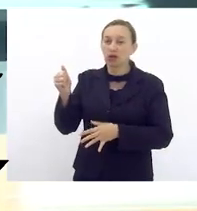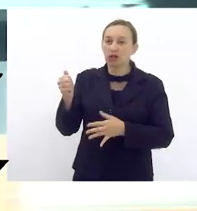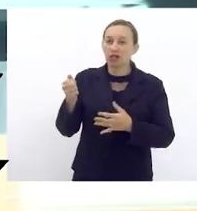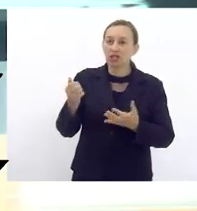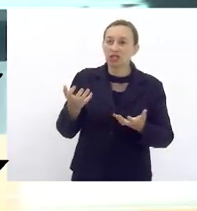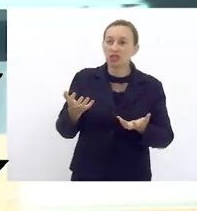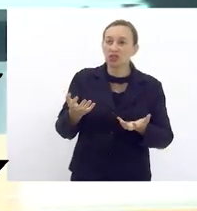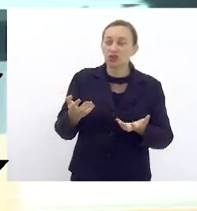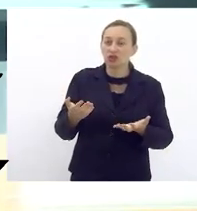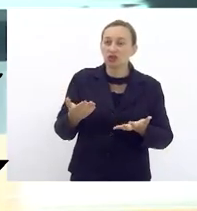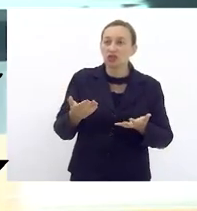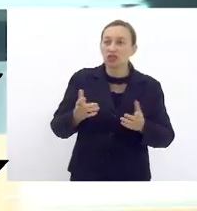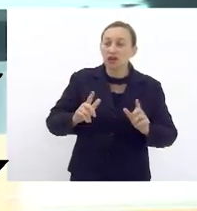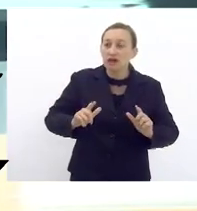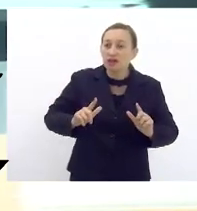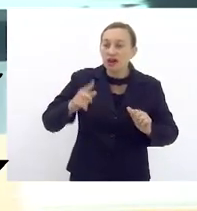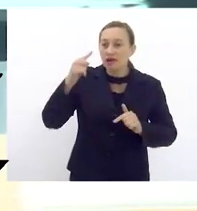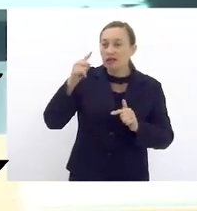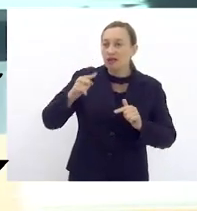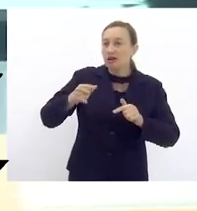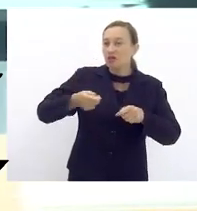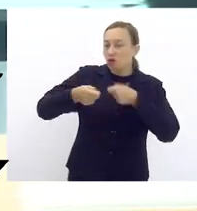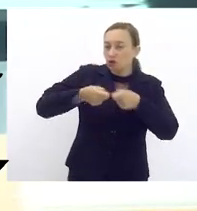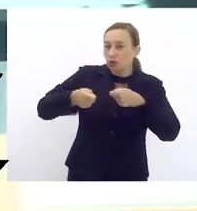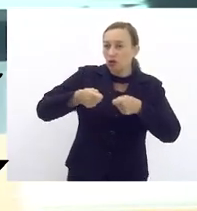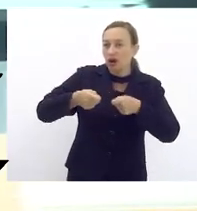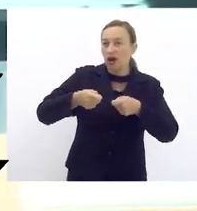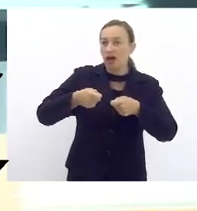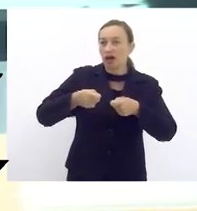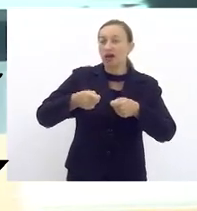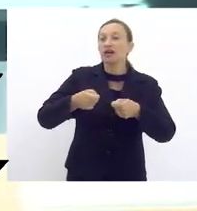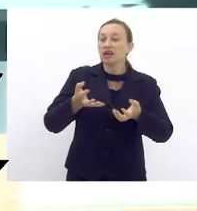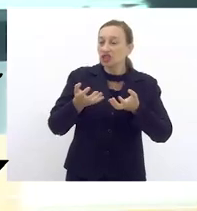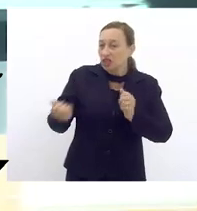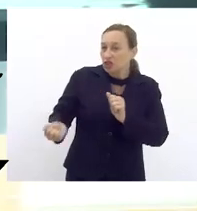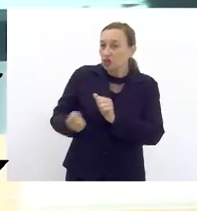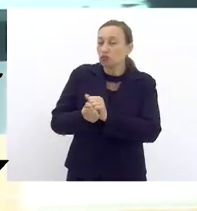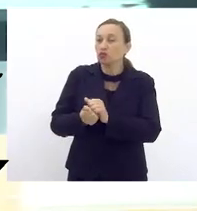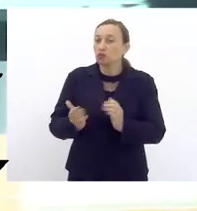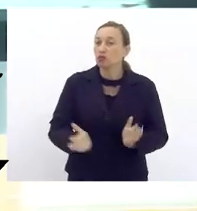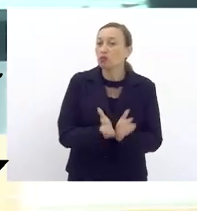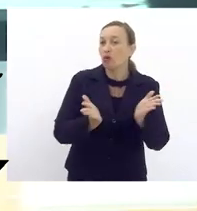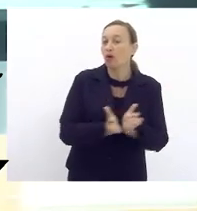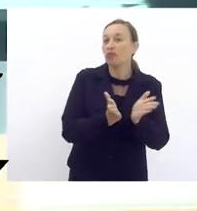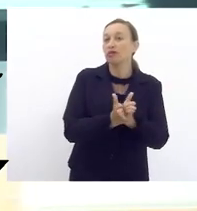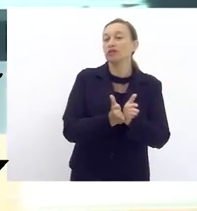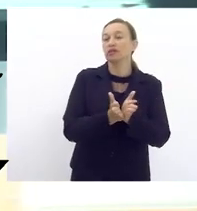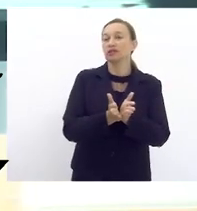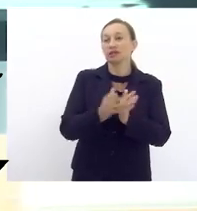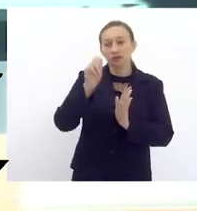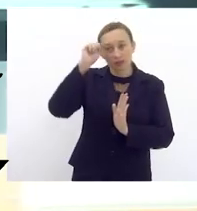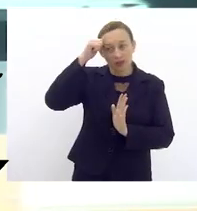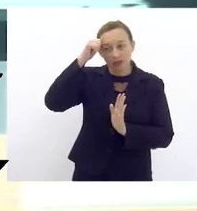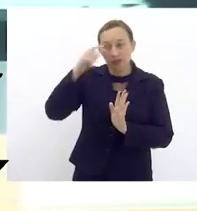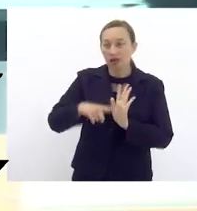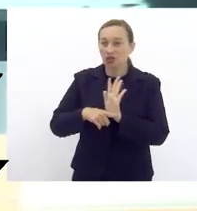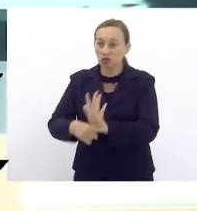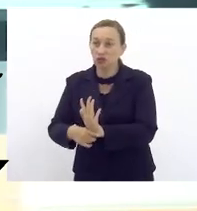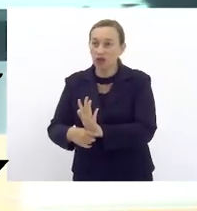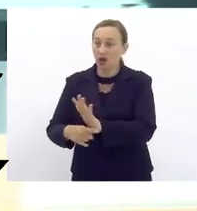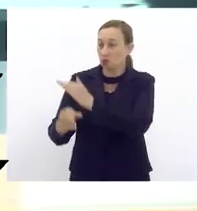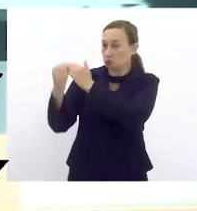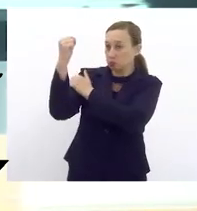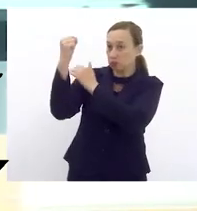governar nada pelo contrário ele quis estar perto do povo pobre preto e ajudar esse povo assim poderá